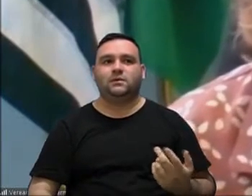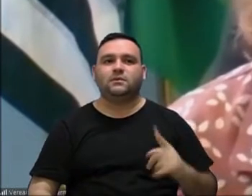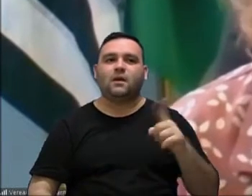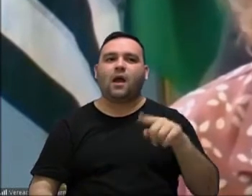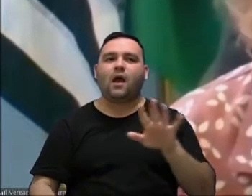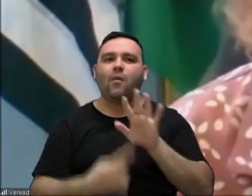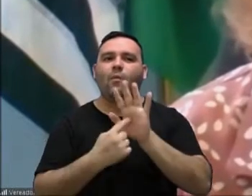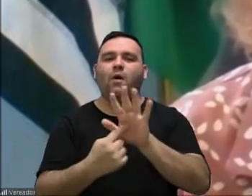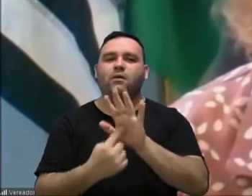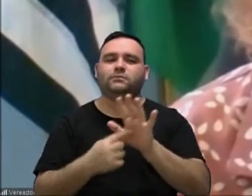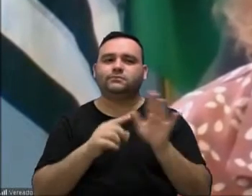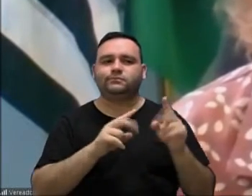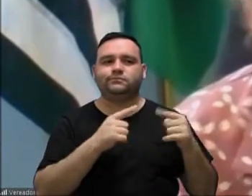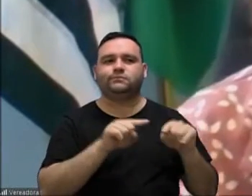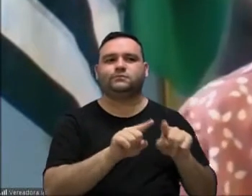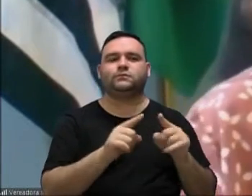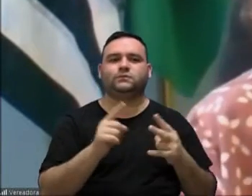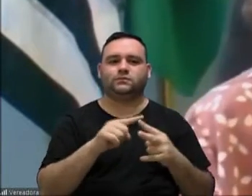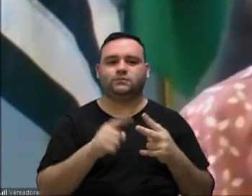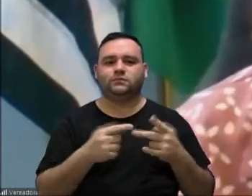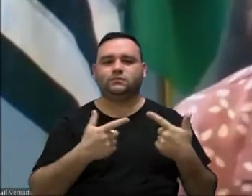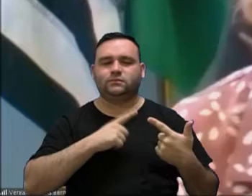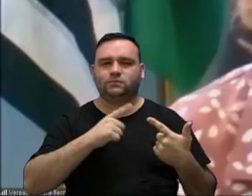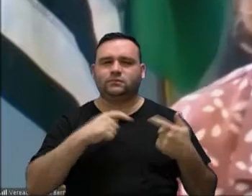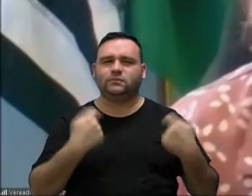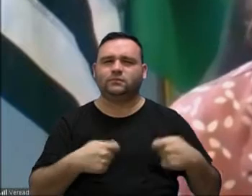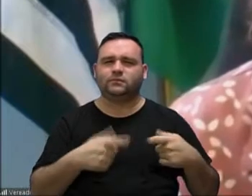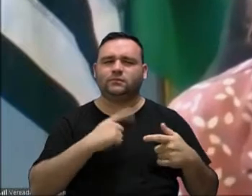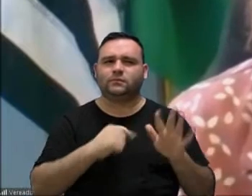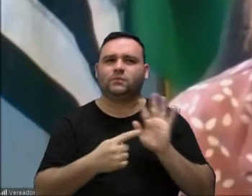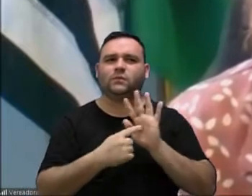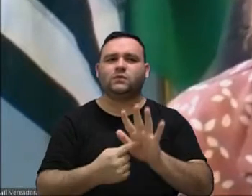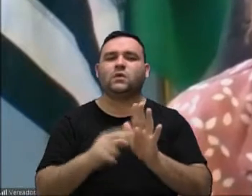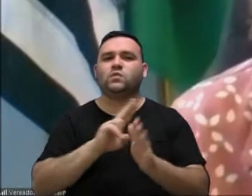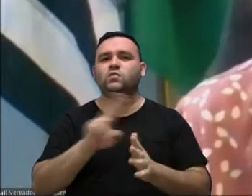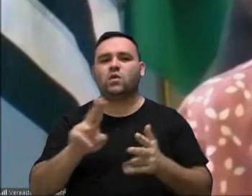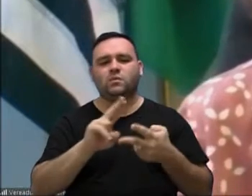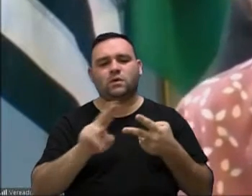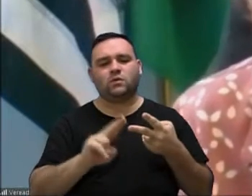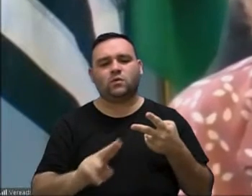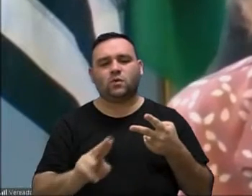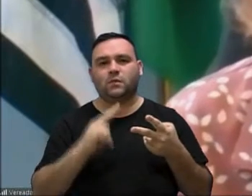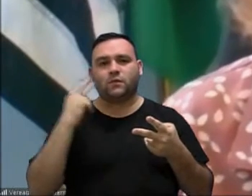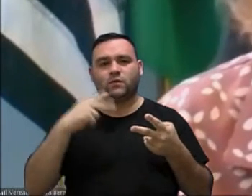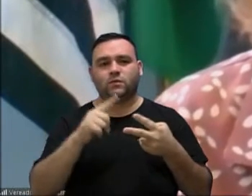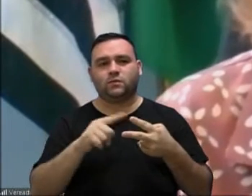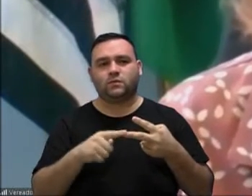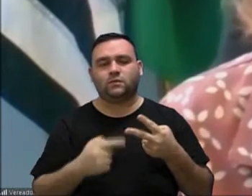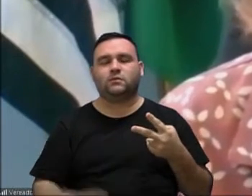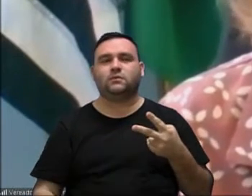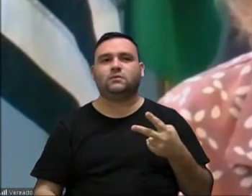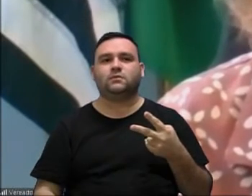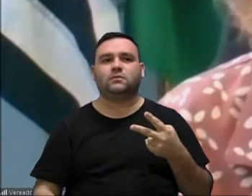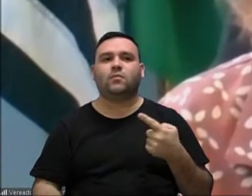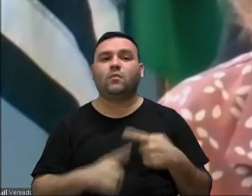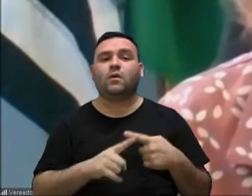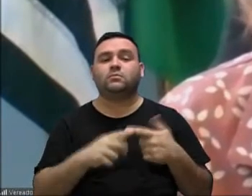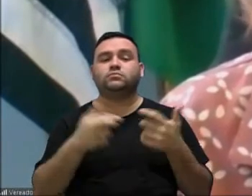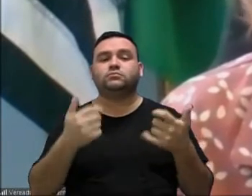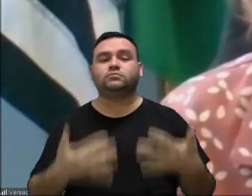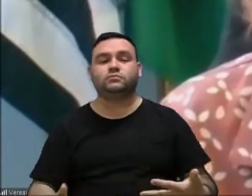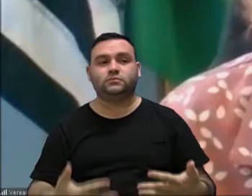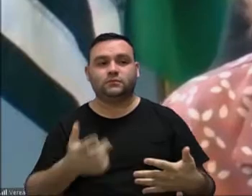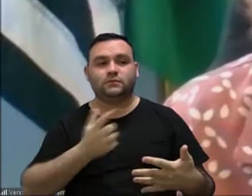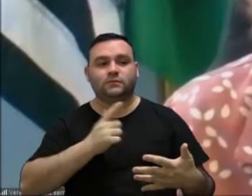É uma apresentação conjunta dos dois, acho que deveria aparecer o nome dos dois vereadores, o que dispõe sobre